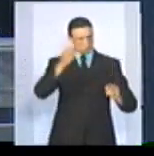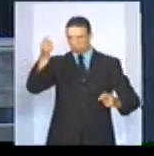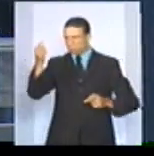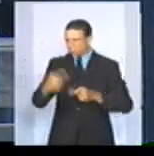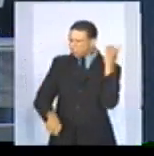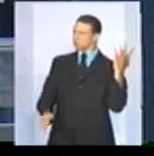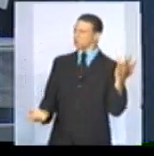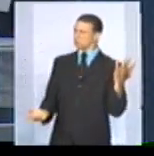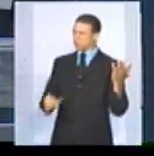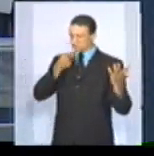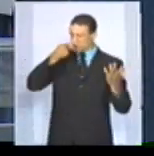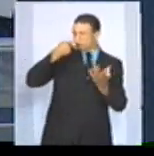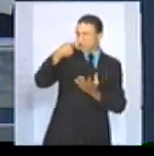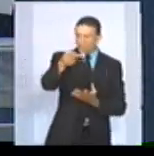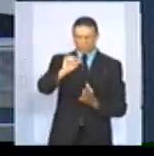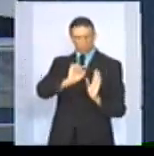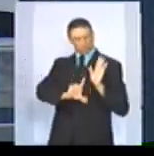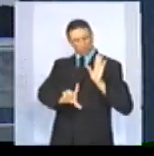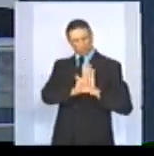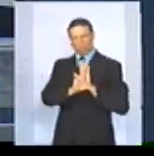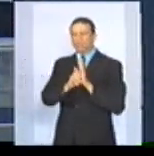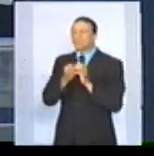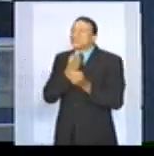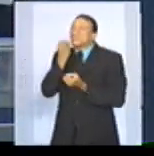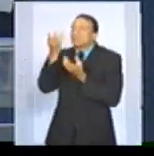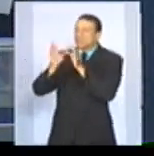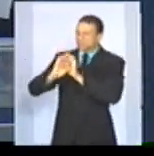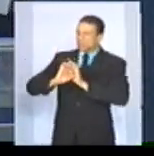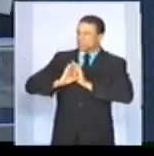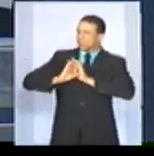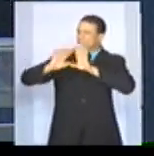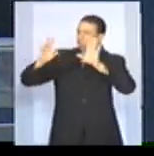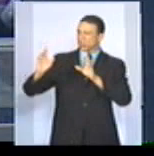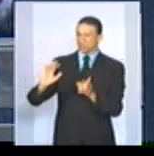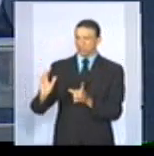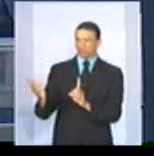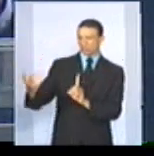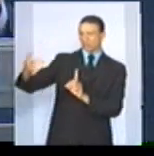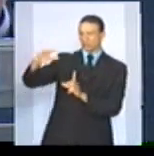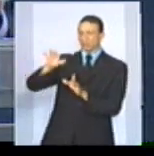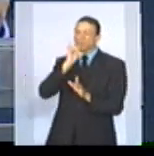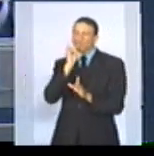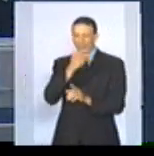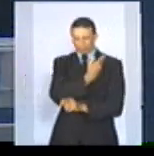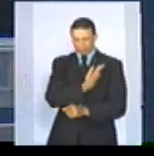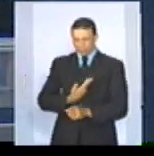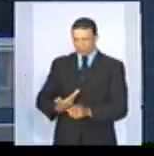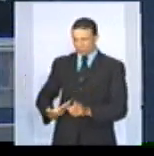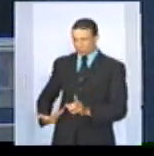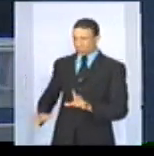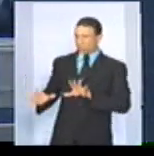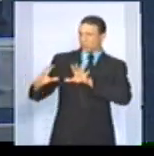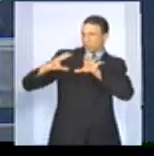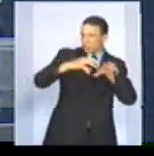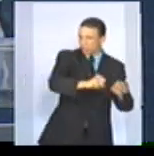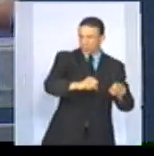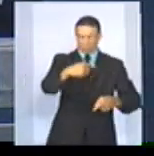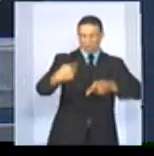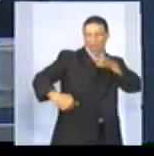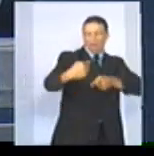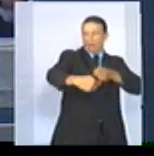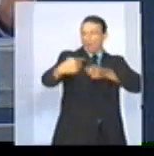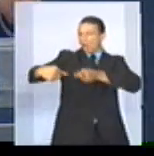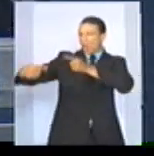Liberdade iniciativa mínima intervenção da administração pública e defesa da concorrência